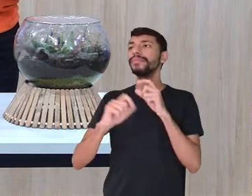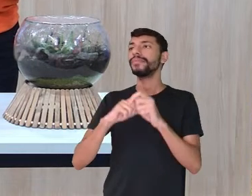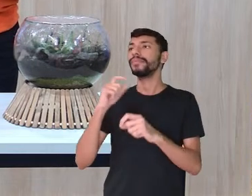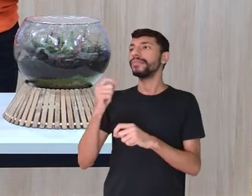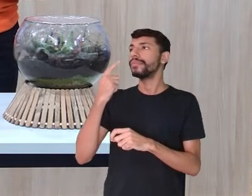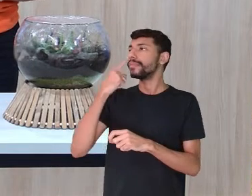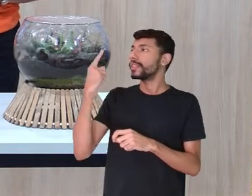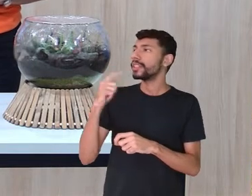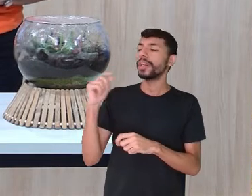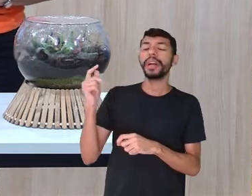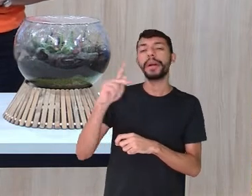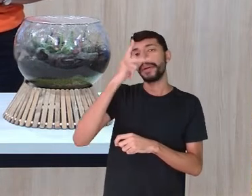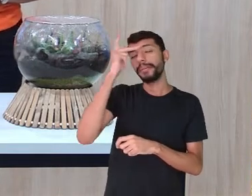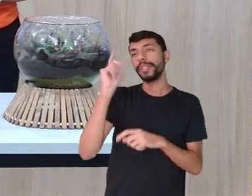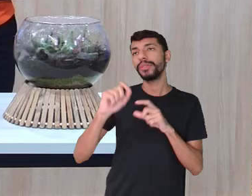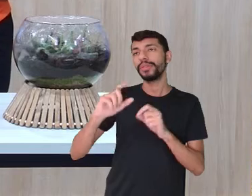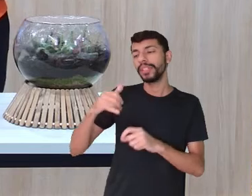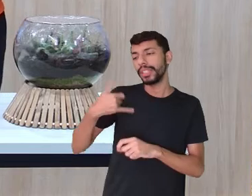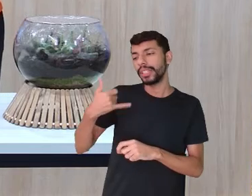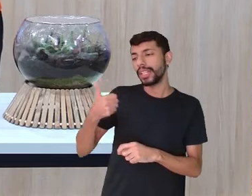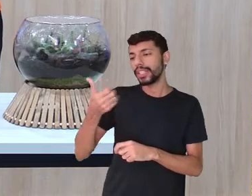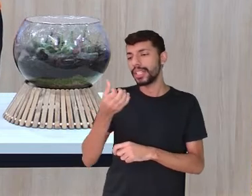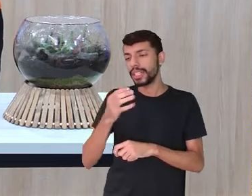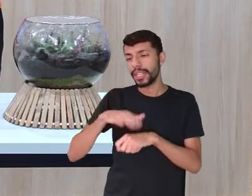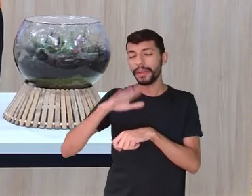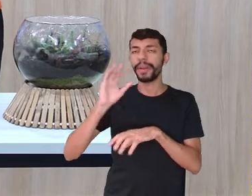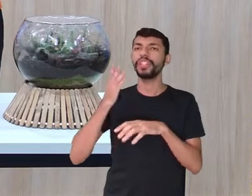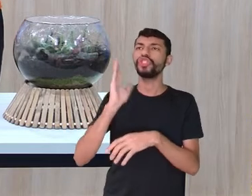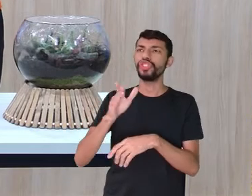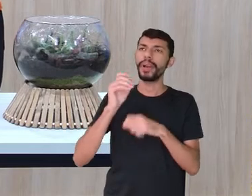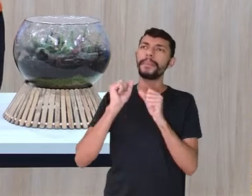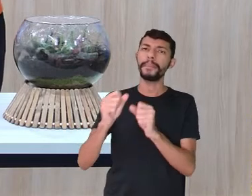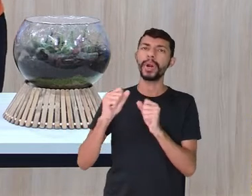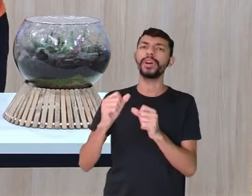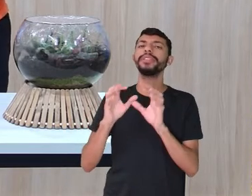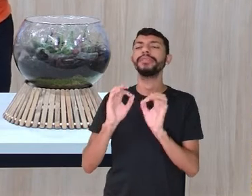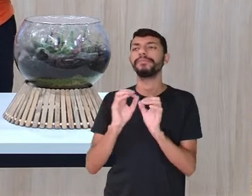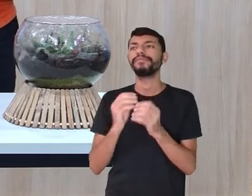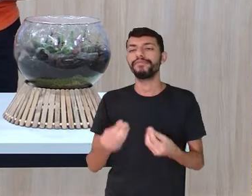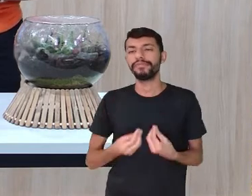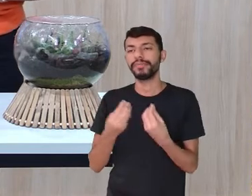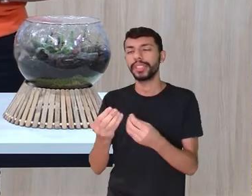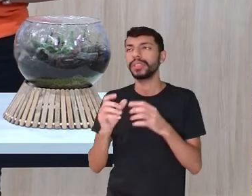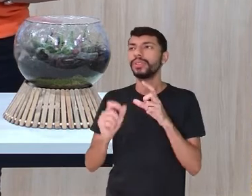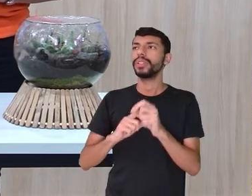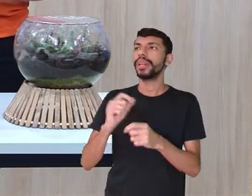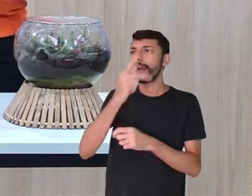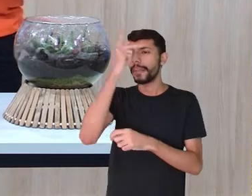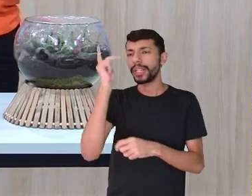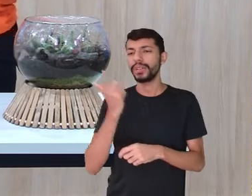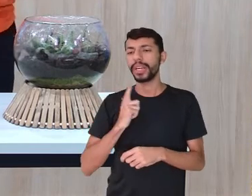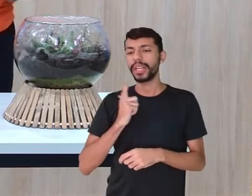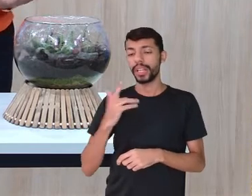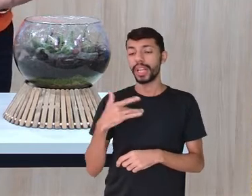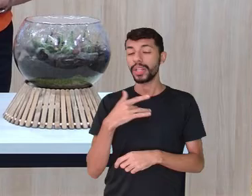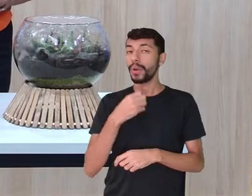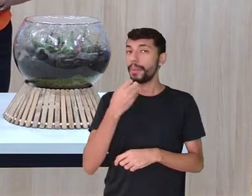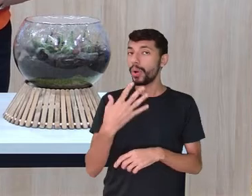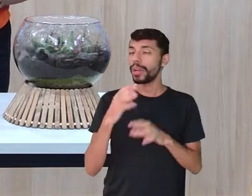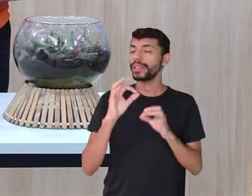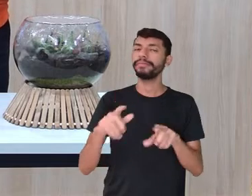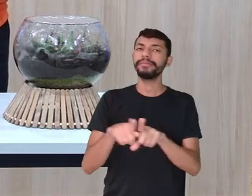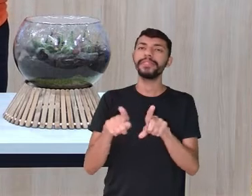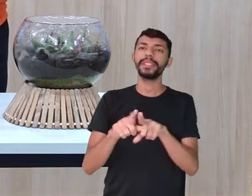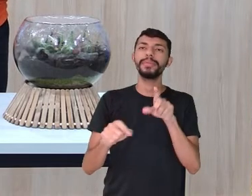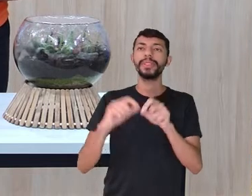partir de 16 anos, eles já estão aceitando doação, até 60 e poucos anos, pessoas que gozam de boa saúde. Lembrando que pessoas de